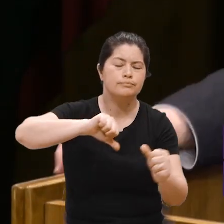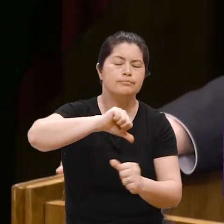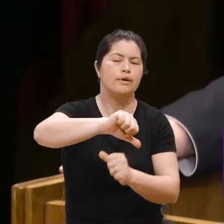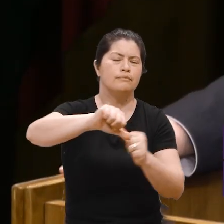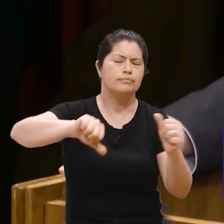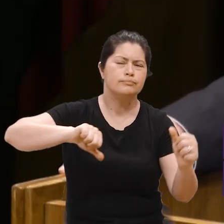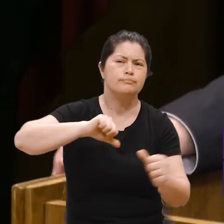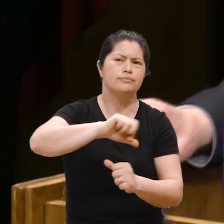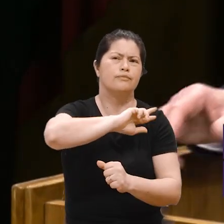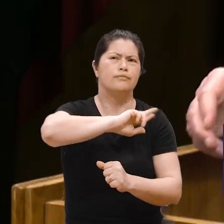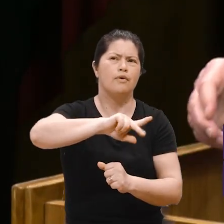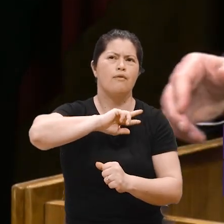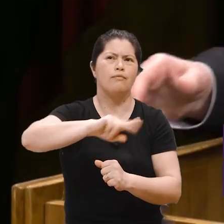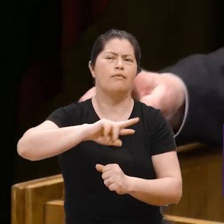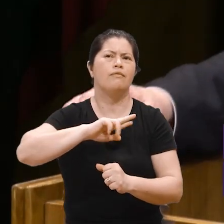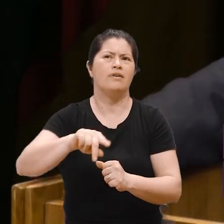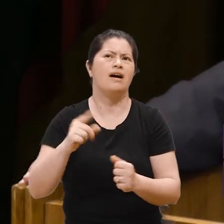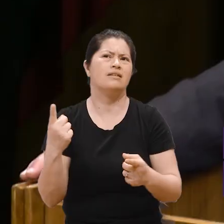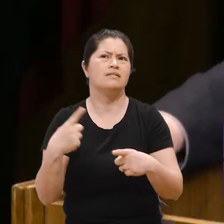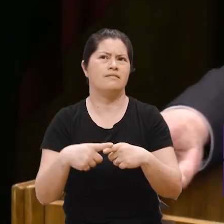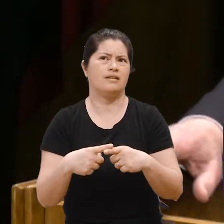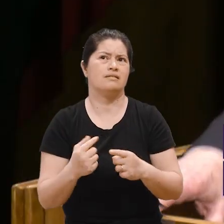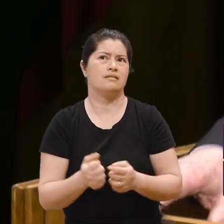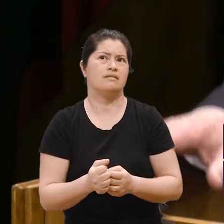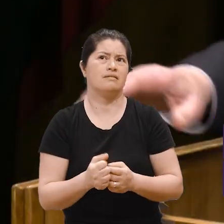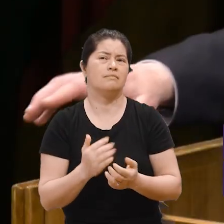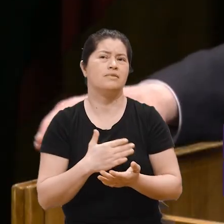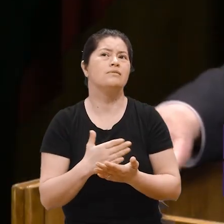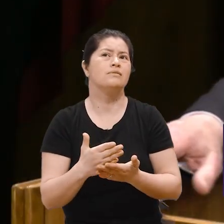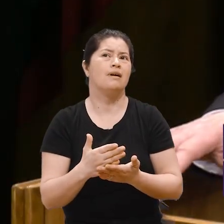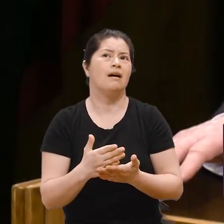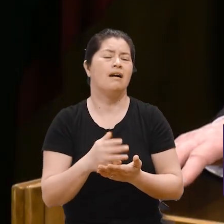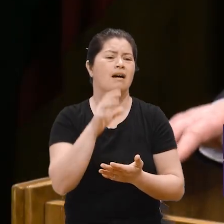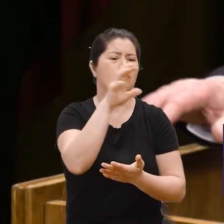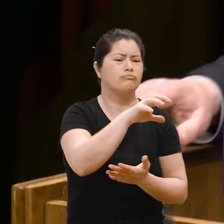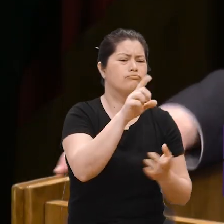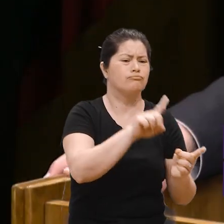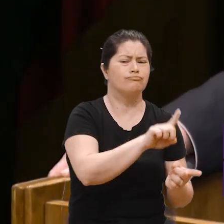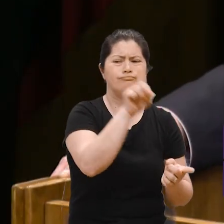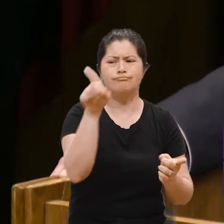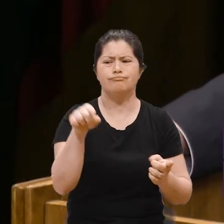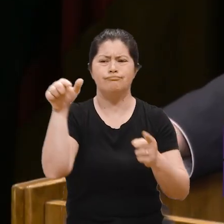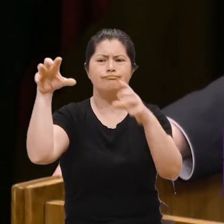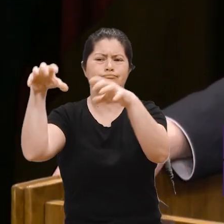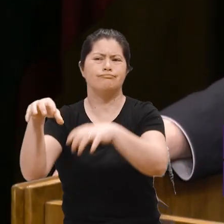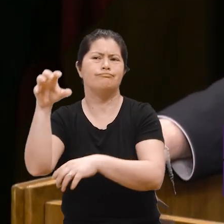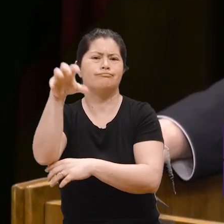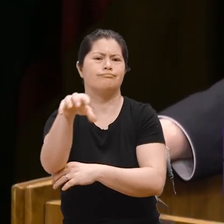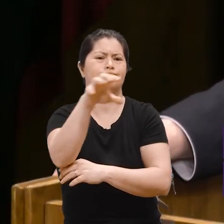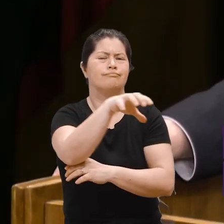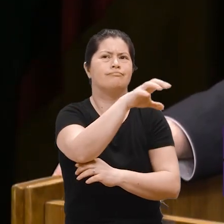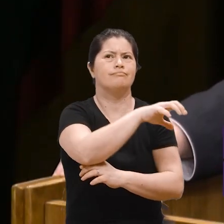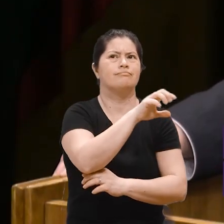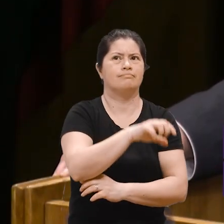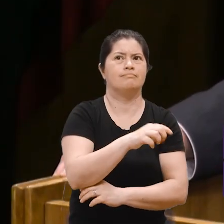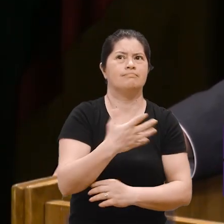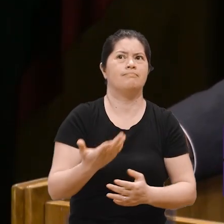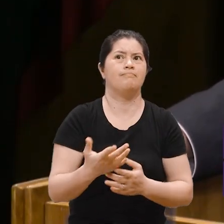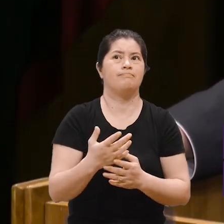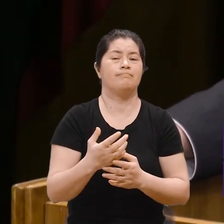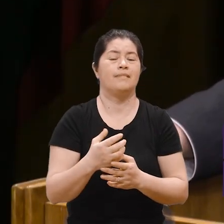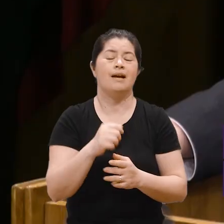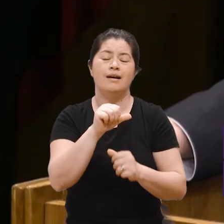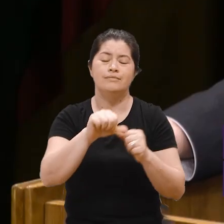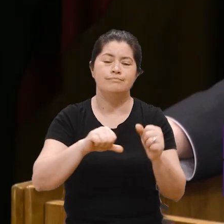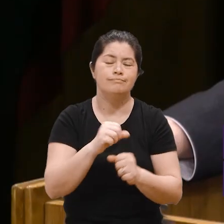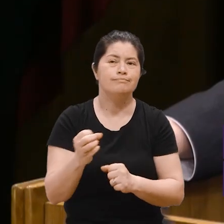hora. Começa aqui não está bom, vamos para cá, vamos para lá. Como eu disse, nós tivemos que nos